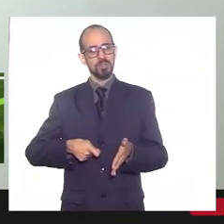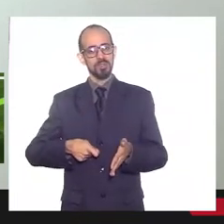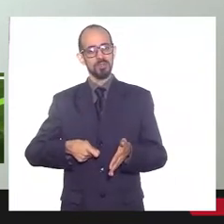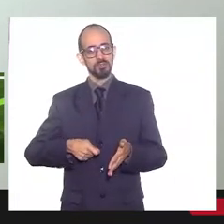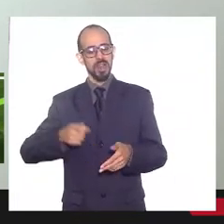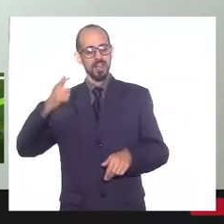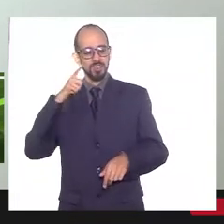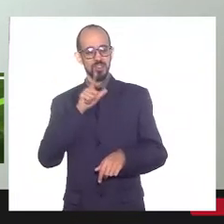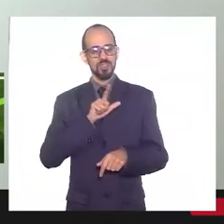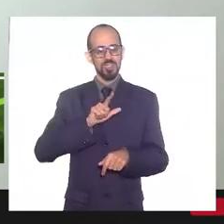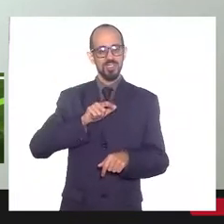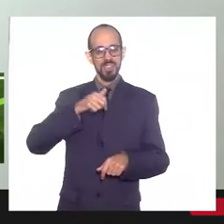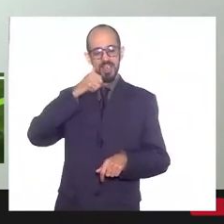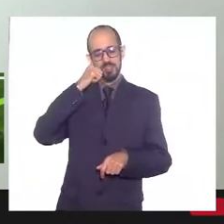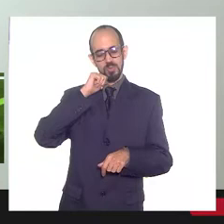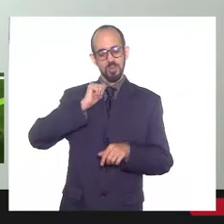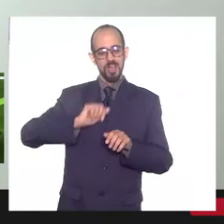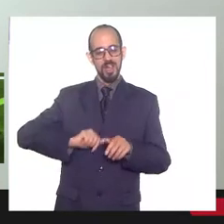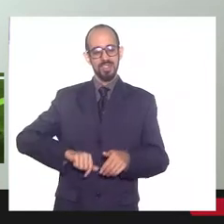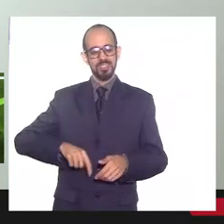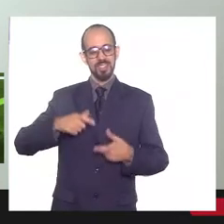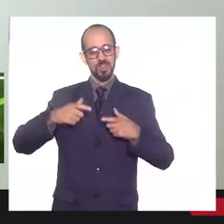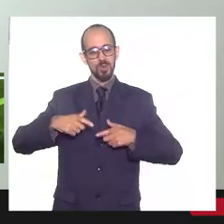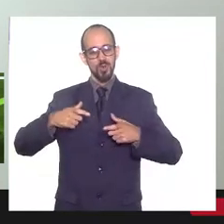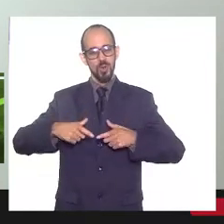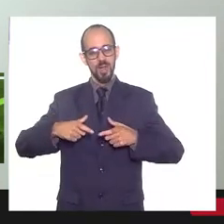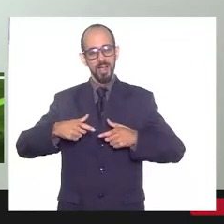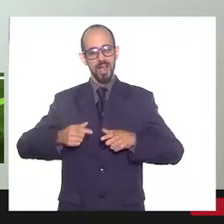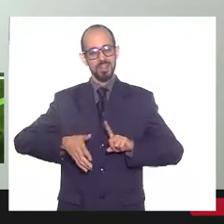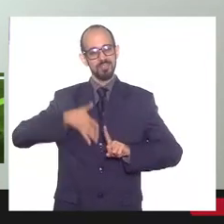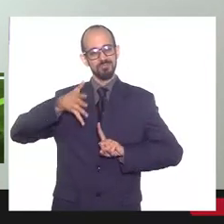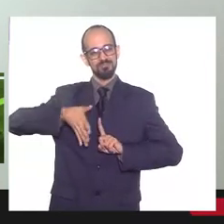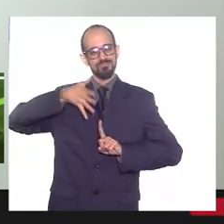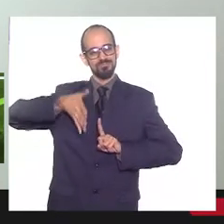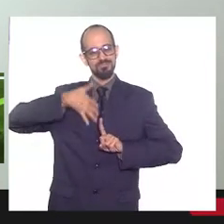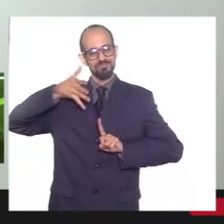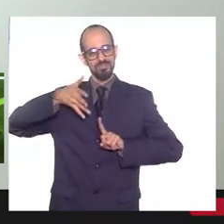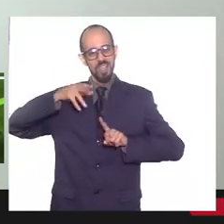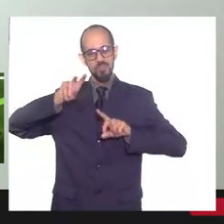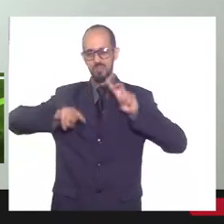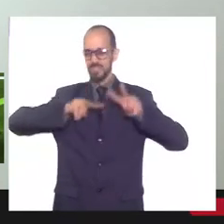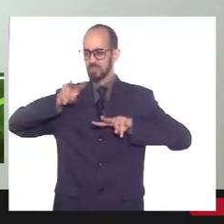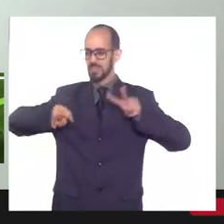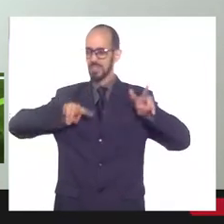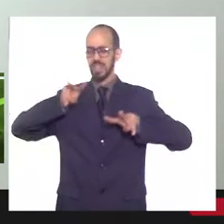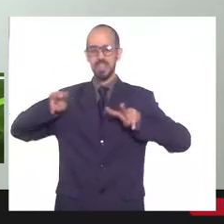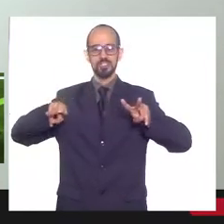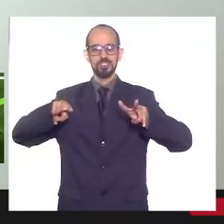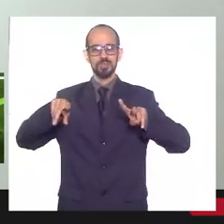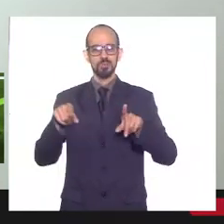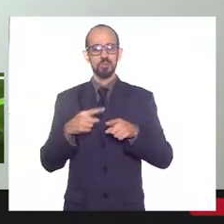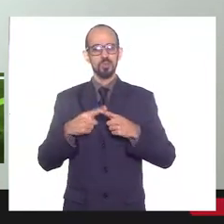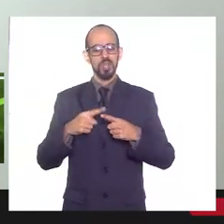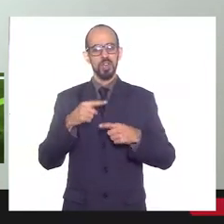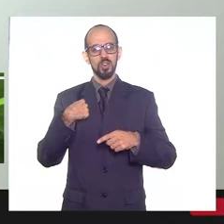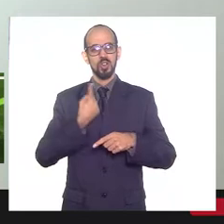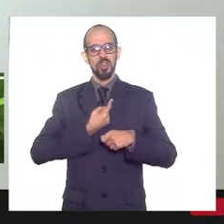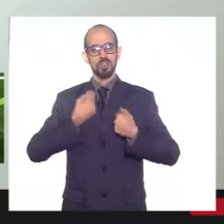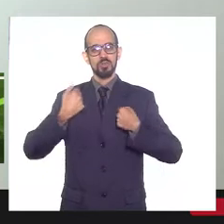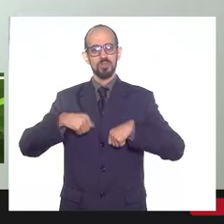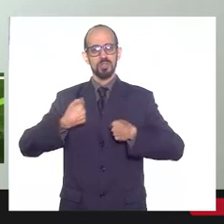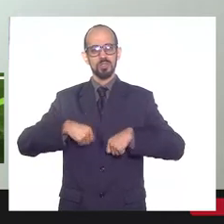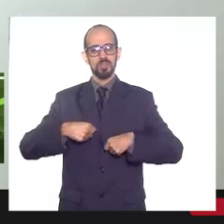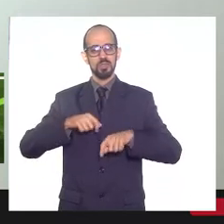para que as mulheres tenham cada vez mais espaço de voz visibilidade porque nós precisamos aí